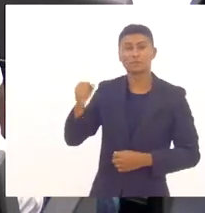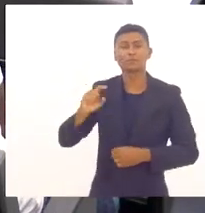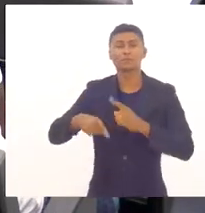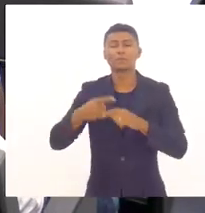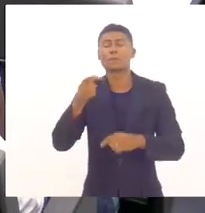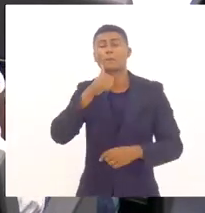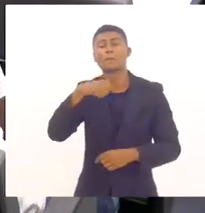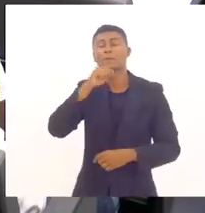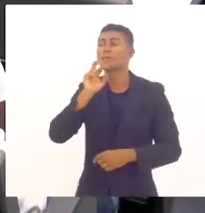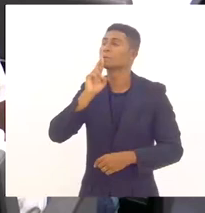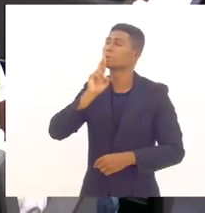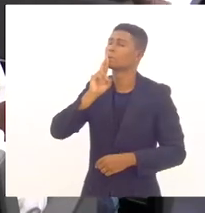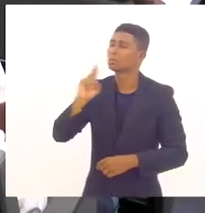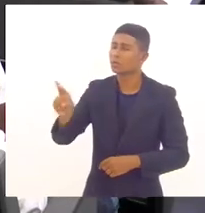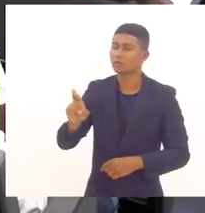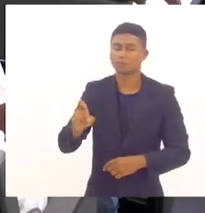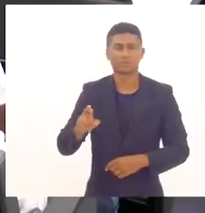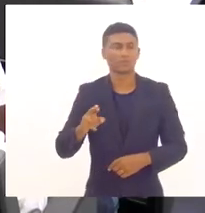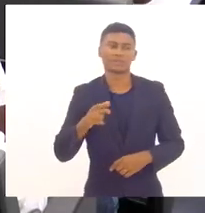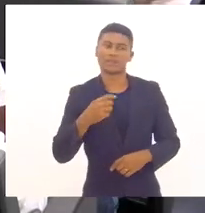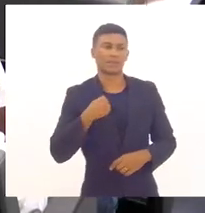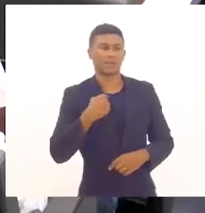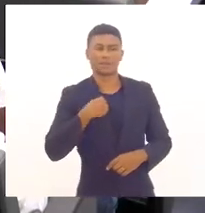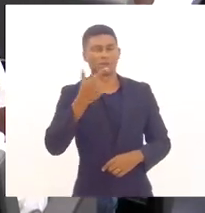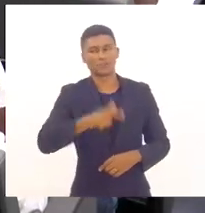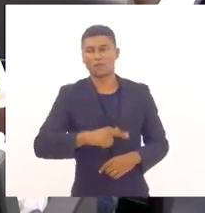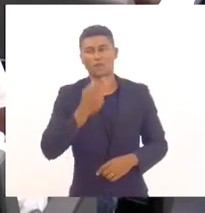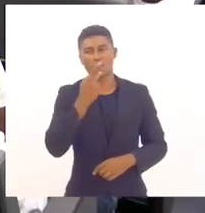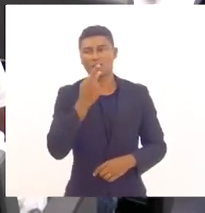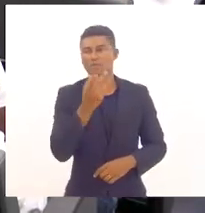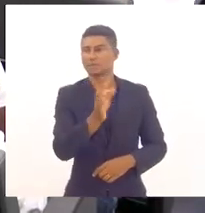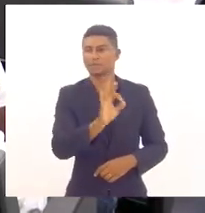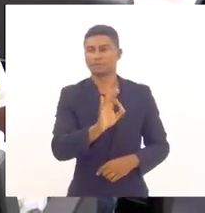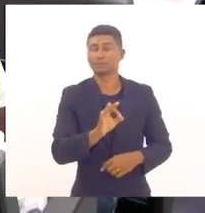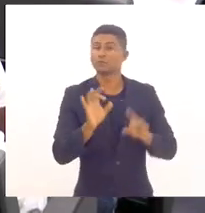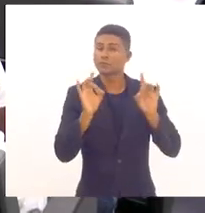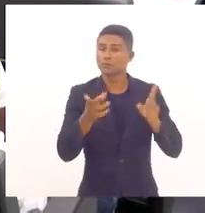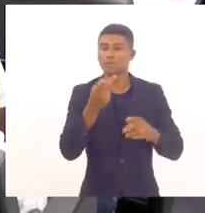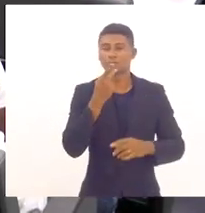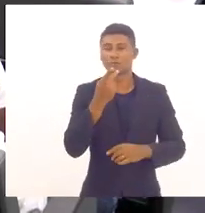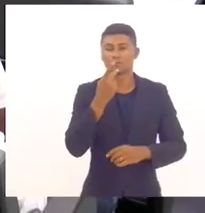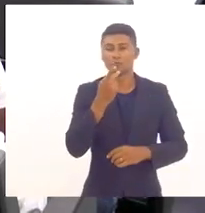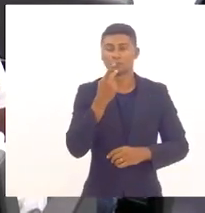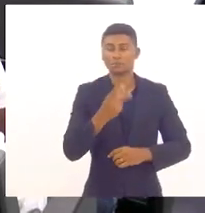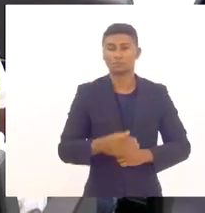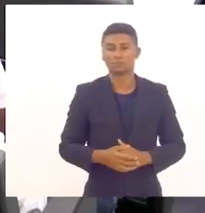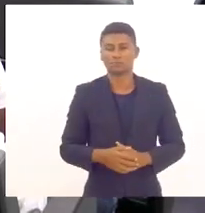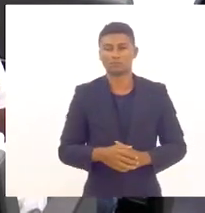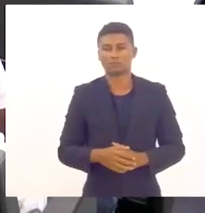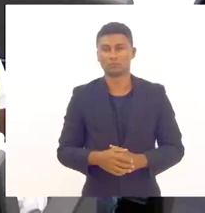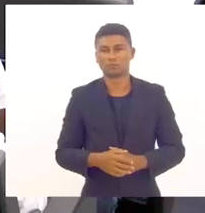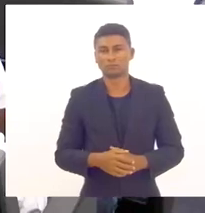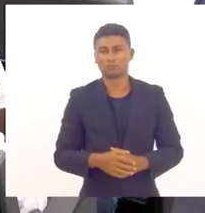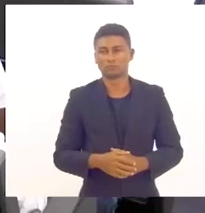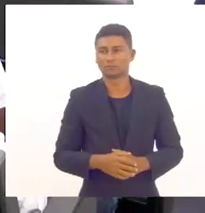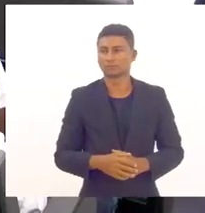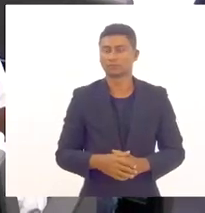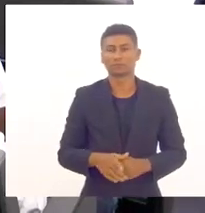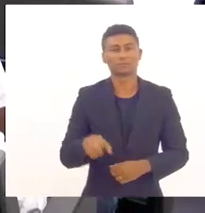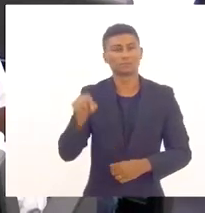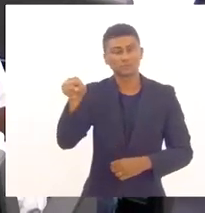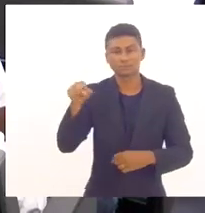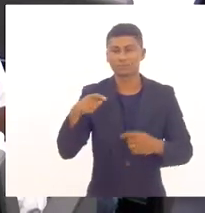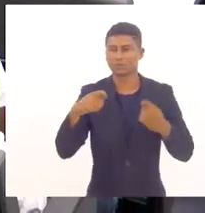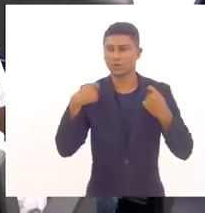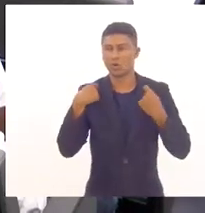para a mãe dela, eu não tenho condições de repetir aqui. Eu só diria o seguinte: você não vestiu a